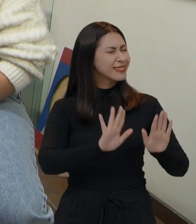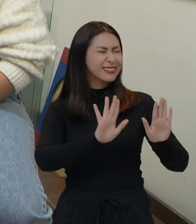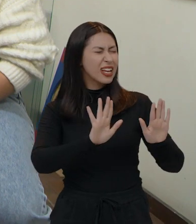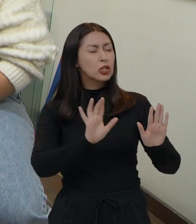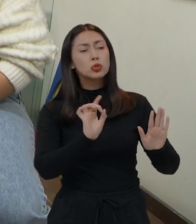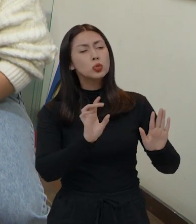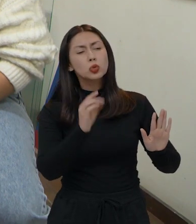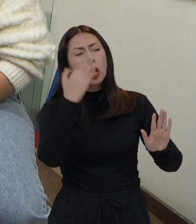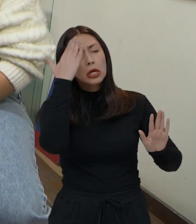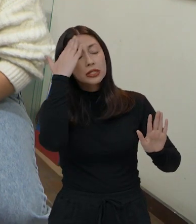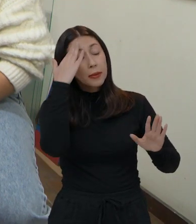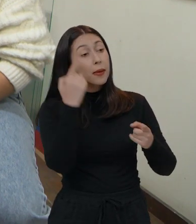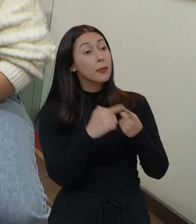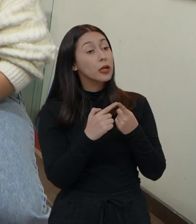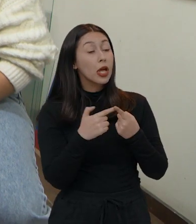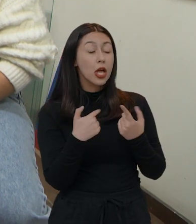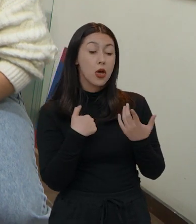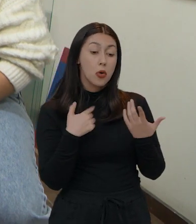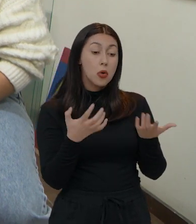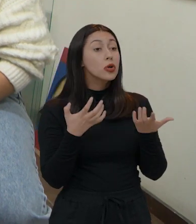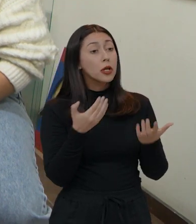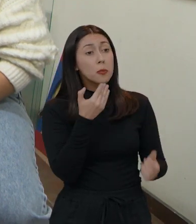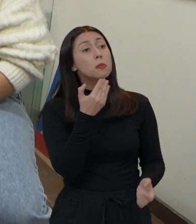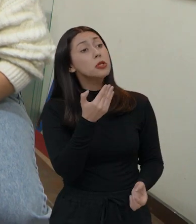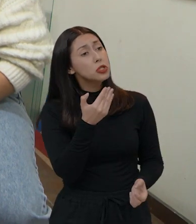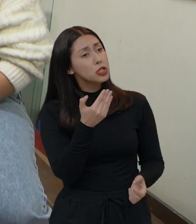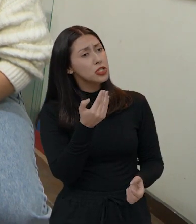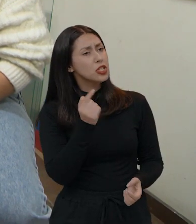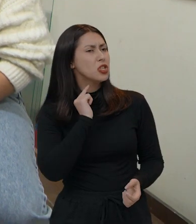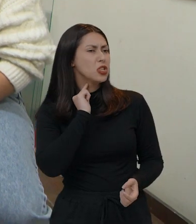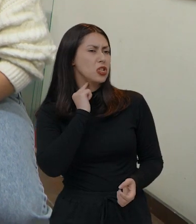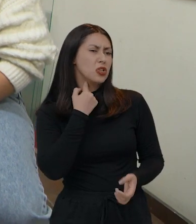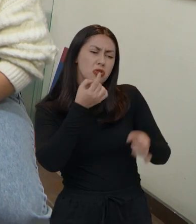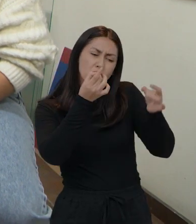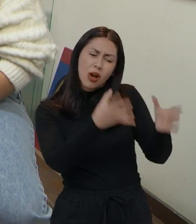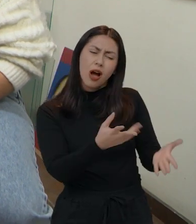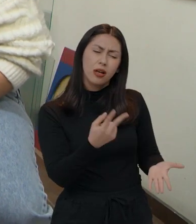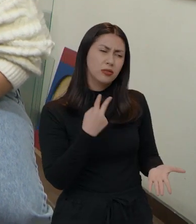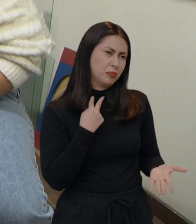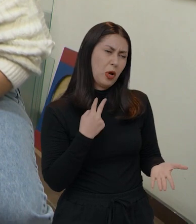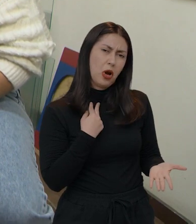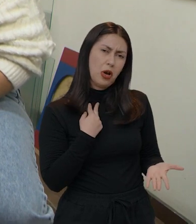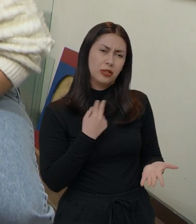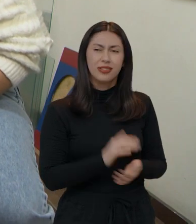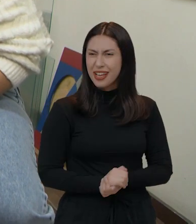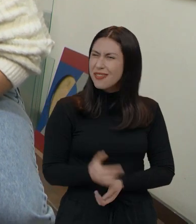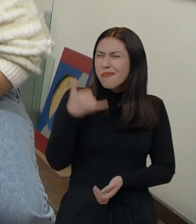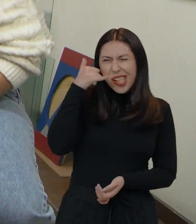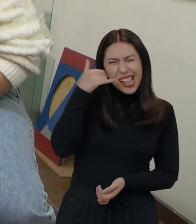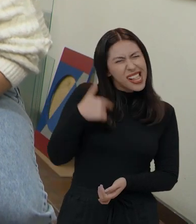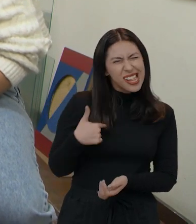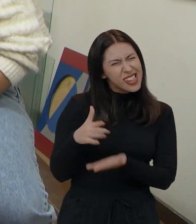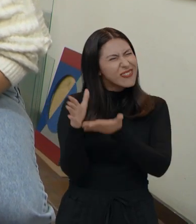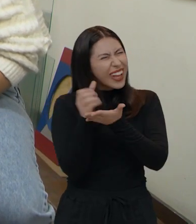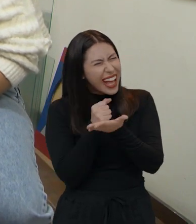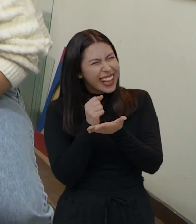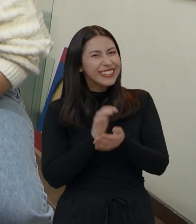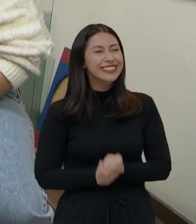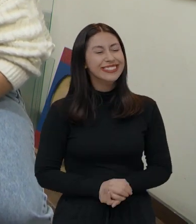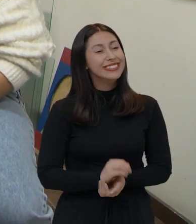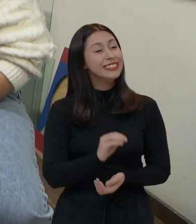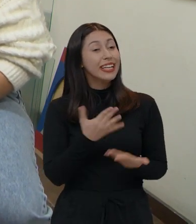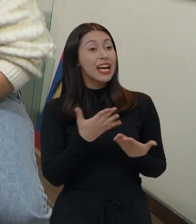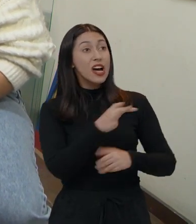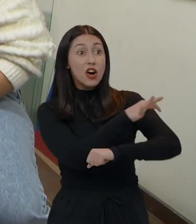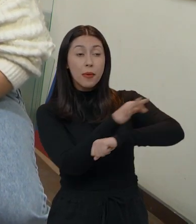é nada, eu quero saber, que eu quero pedir para a pessoa, não pode jogar no lixo isso. Me chama, me liga que eu venho buscar. É uma arquiteta aqui em